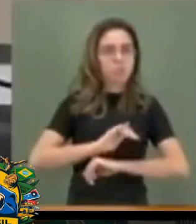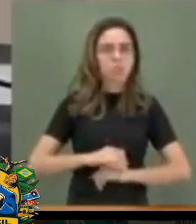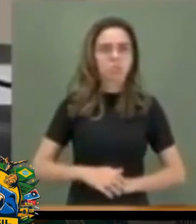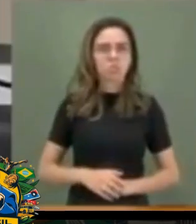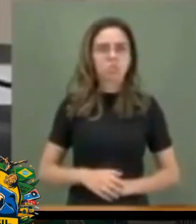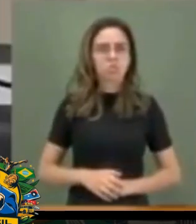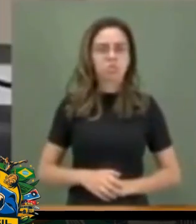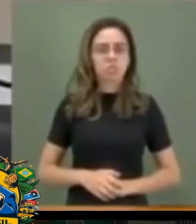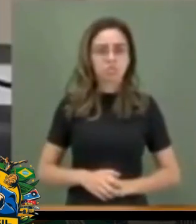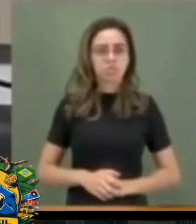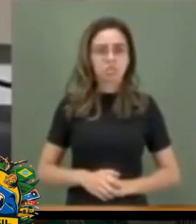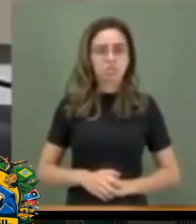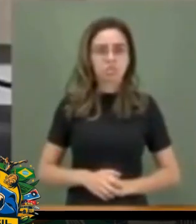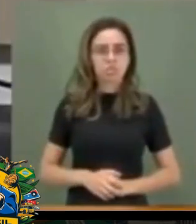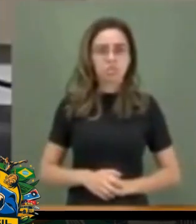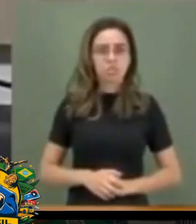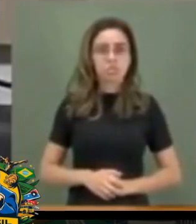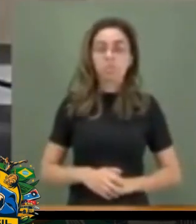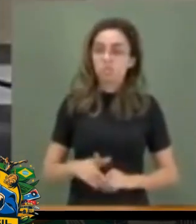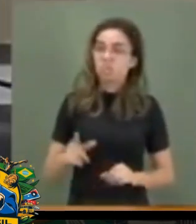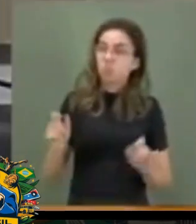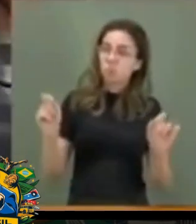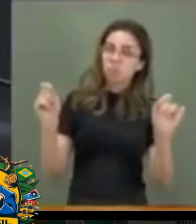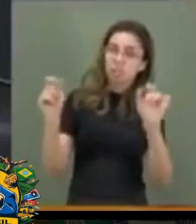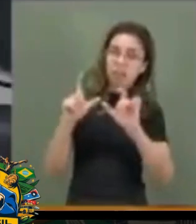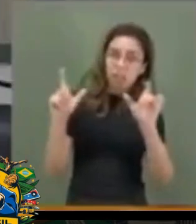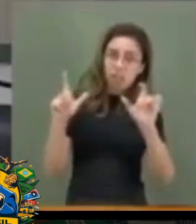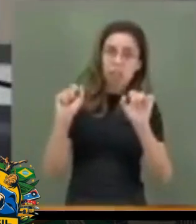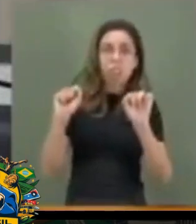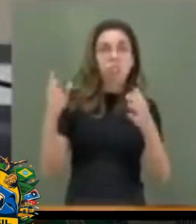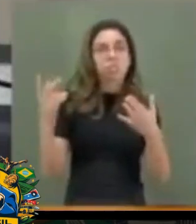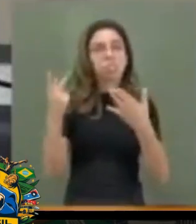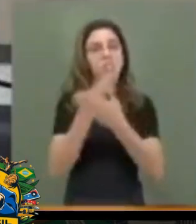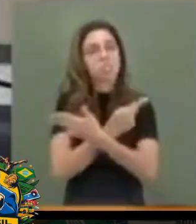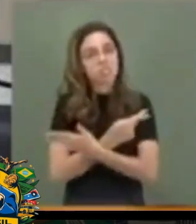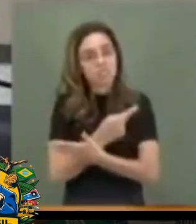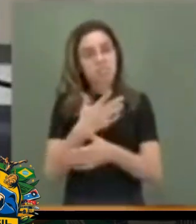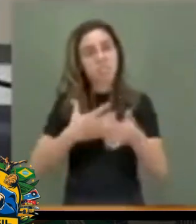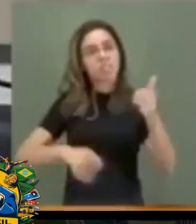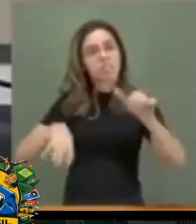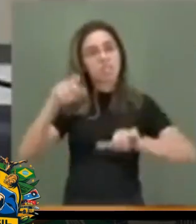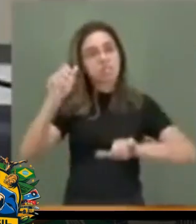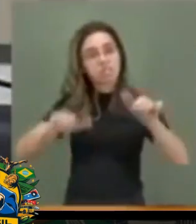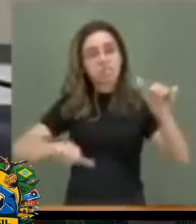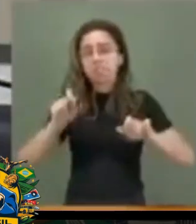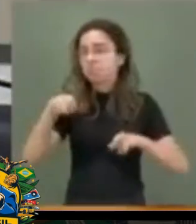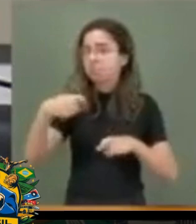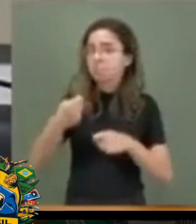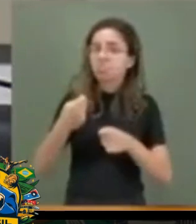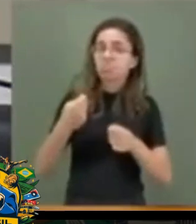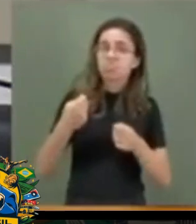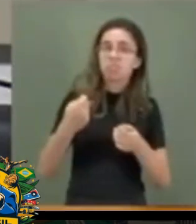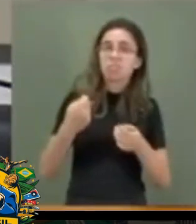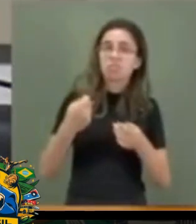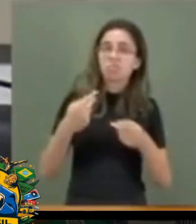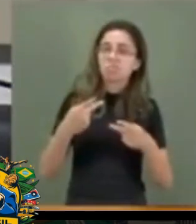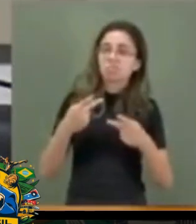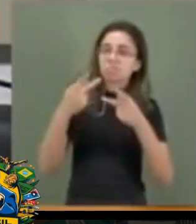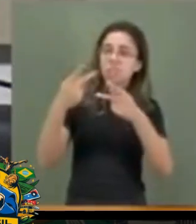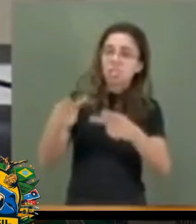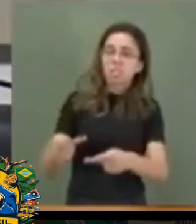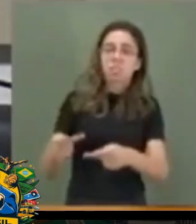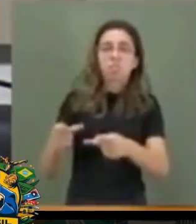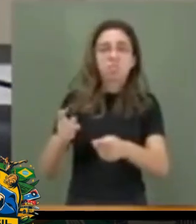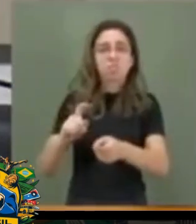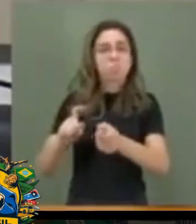Objetivamente, doutor. A inclusão no alerta passa pela minha coordenação de imigração, pelo setor de análise e que encaminha para o controle